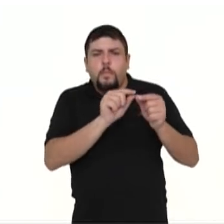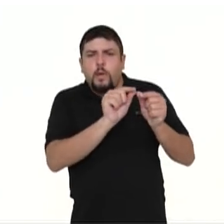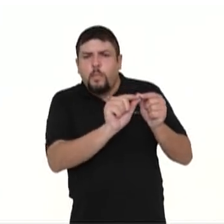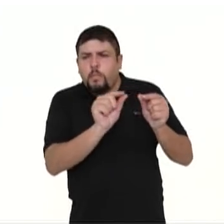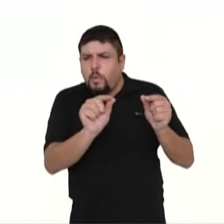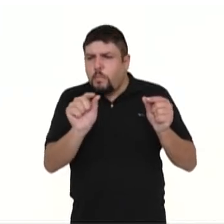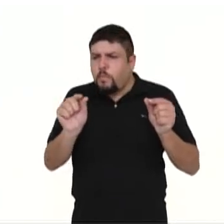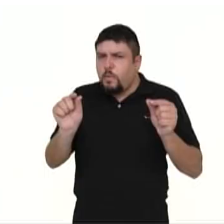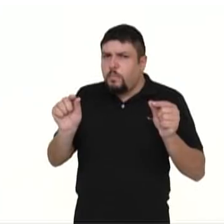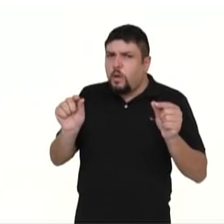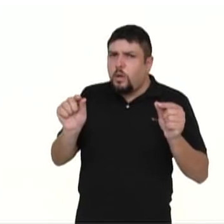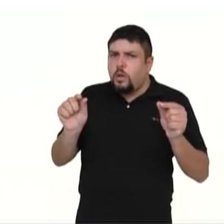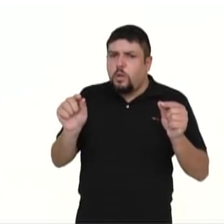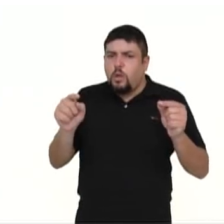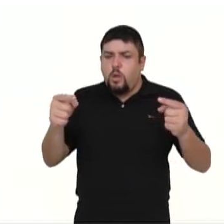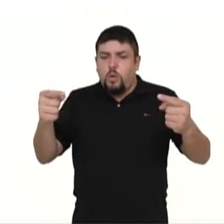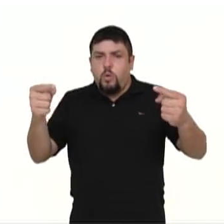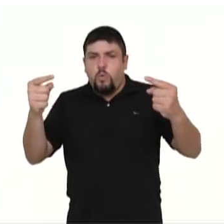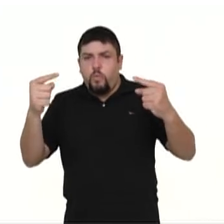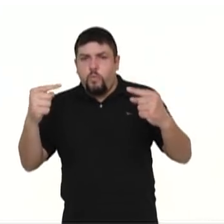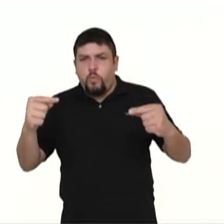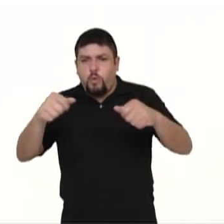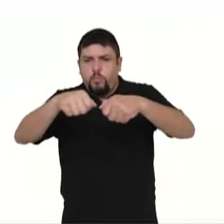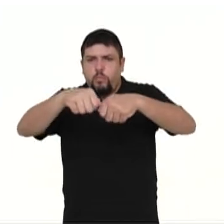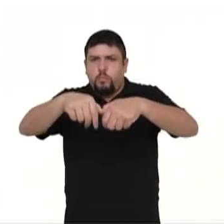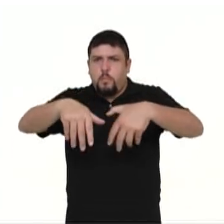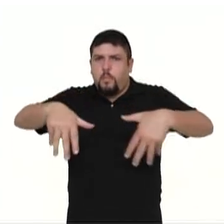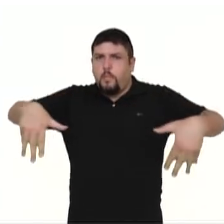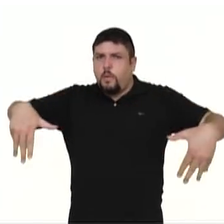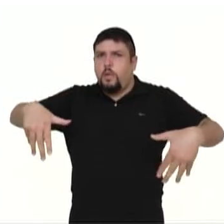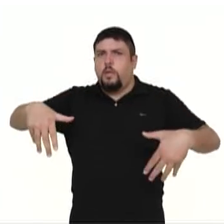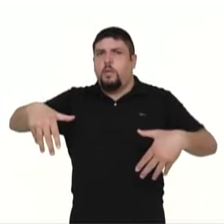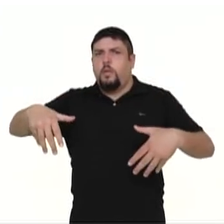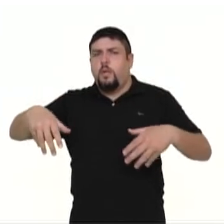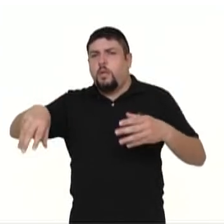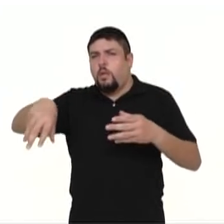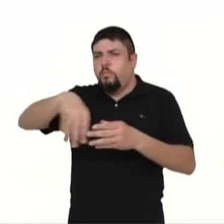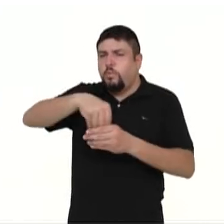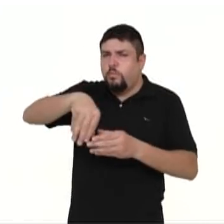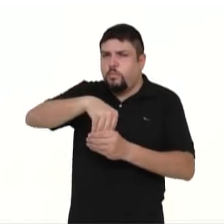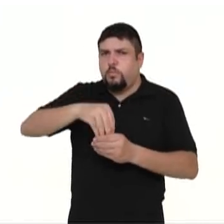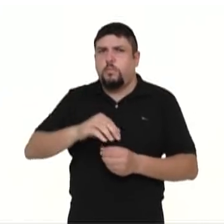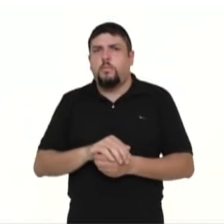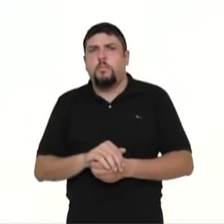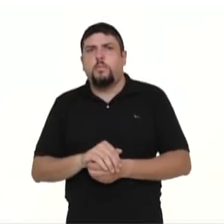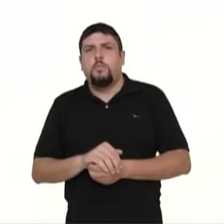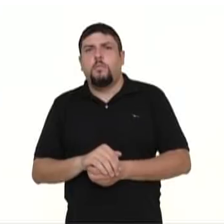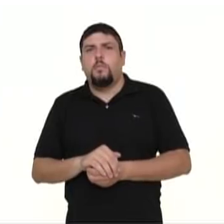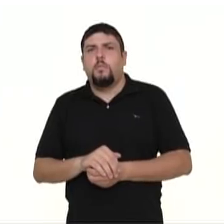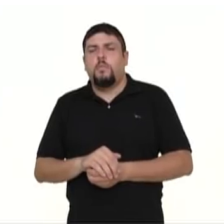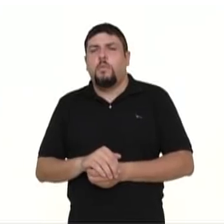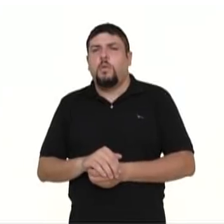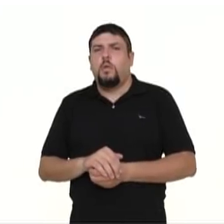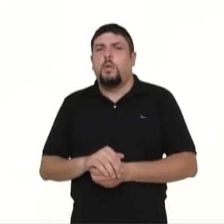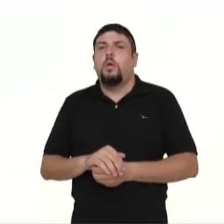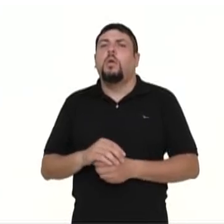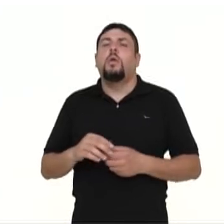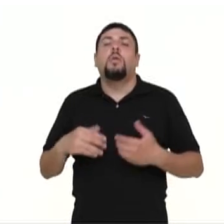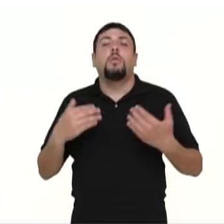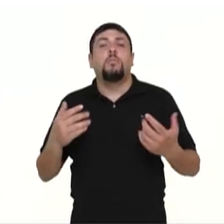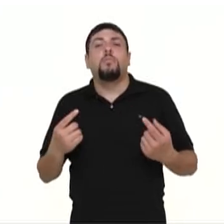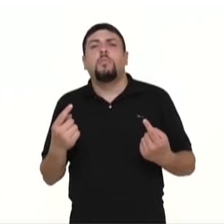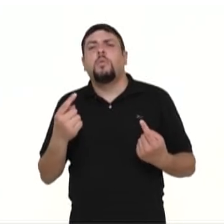os outros dados se distribuem, tá? Então, às vezes, o nome, ele diz assim com muita clareza. Qual é o